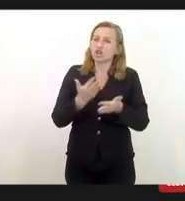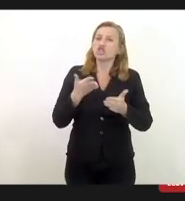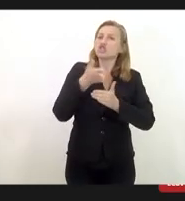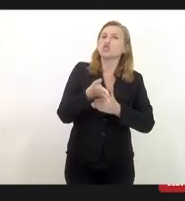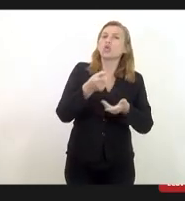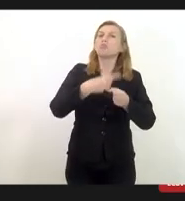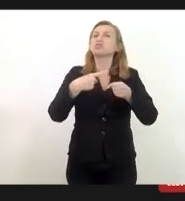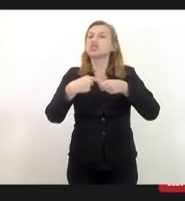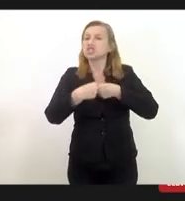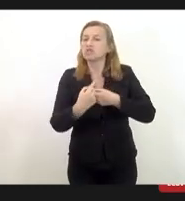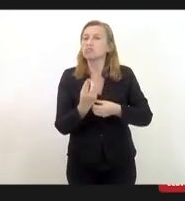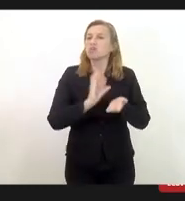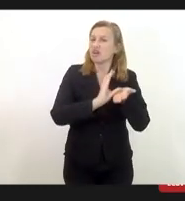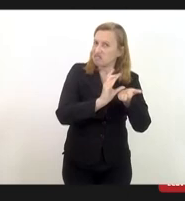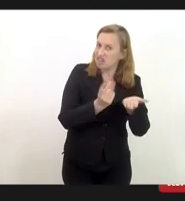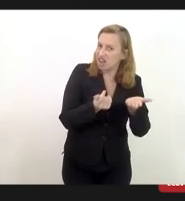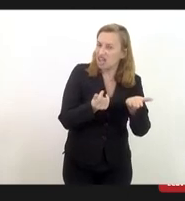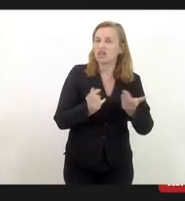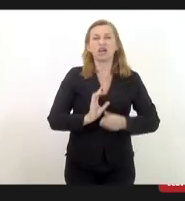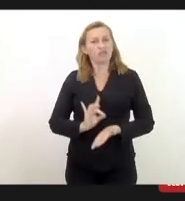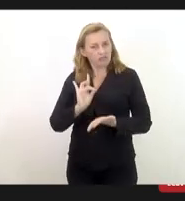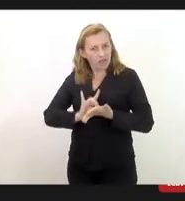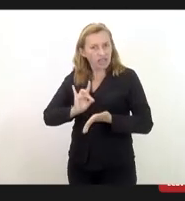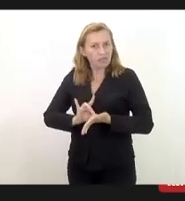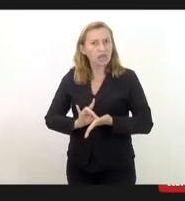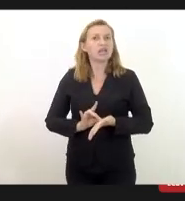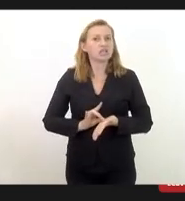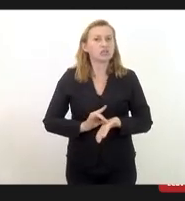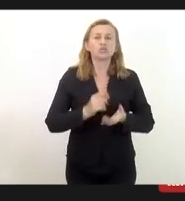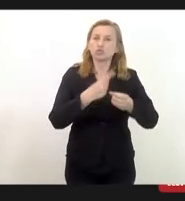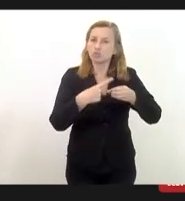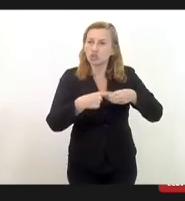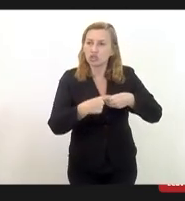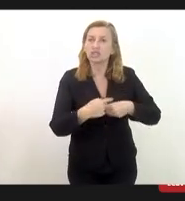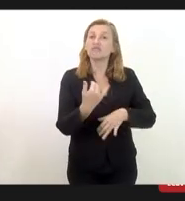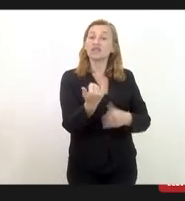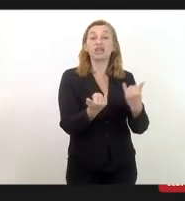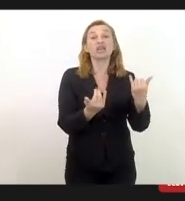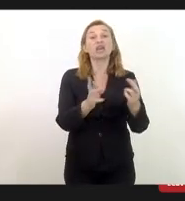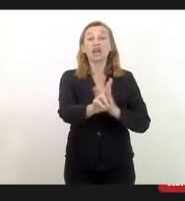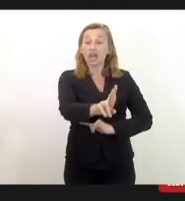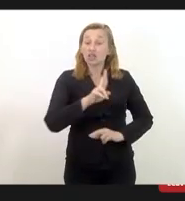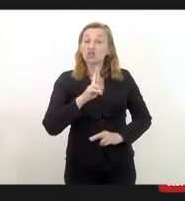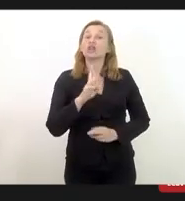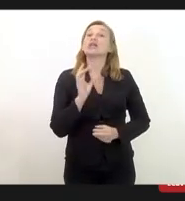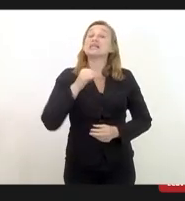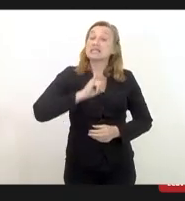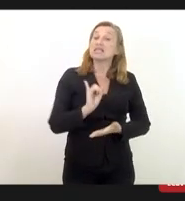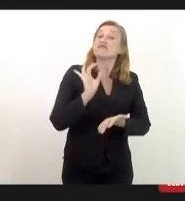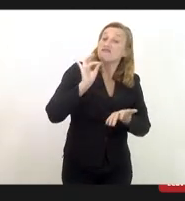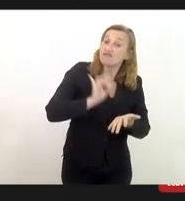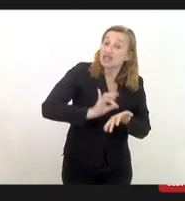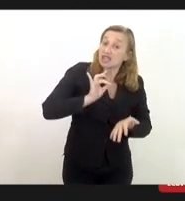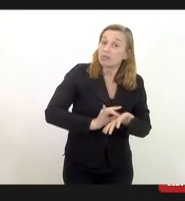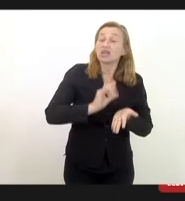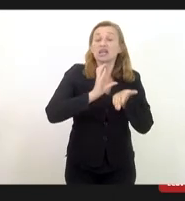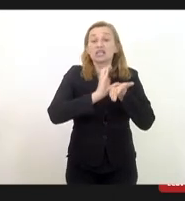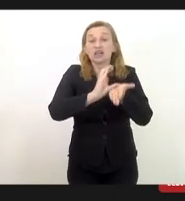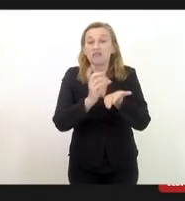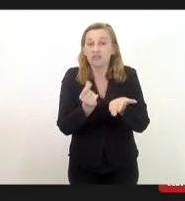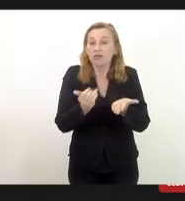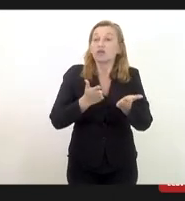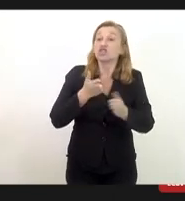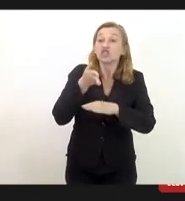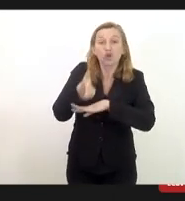essa verba? Realmente os municípios vão ter que nos responder se realmente essa verba chegou até ele para